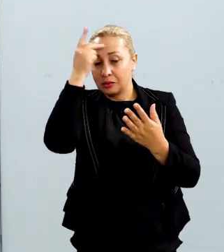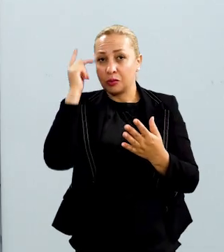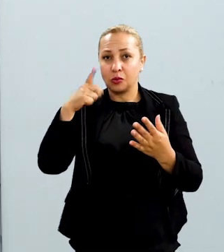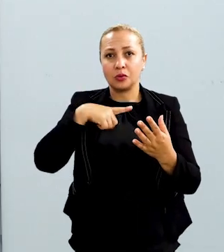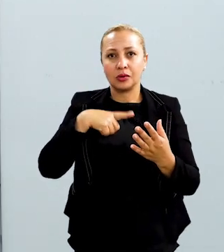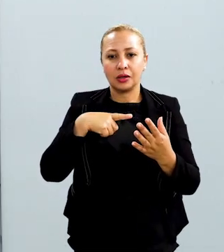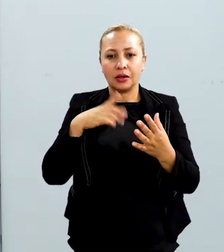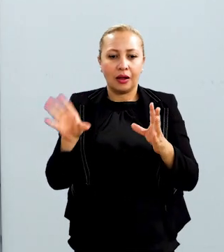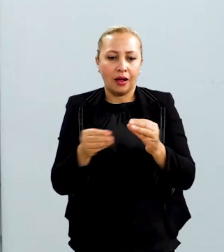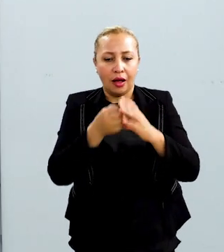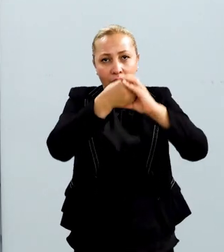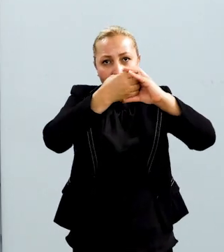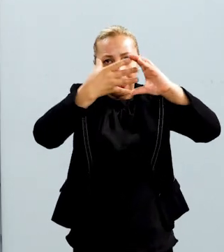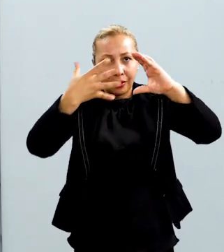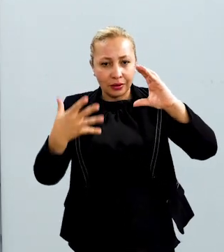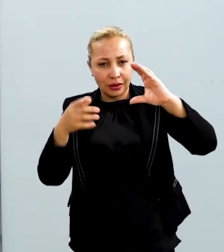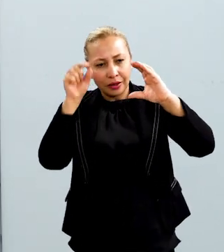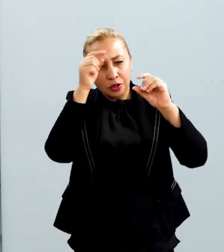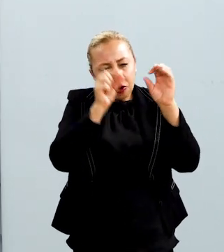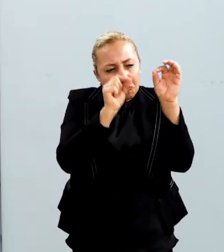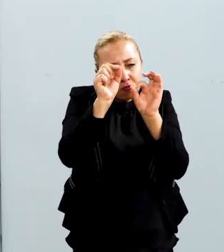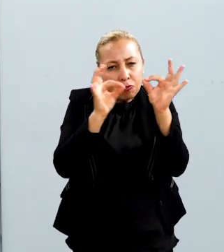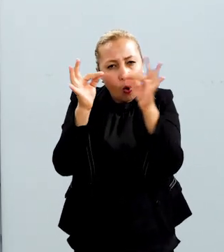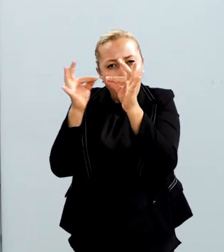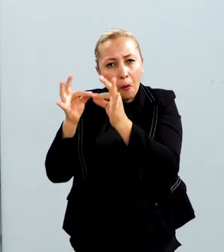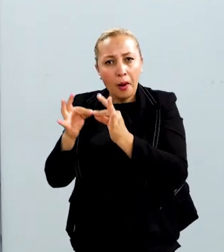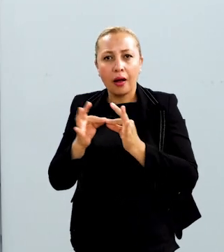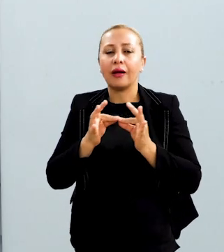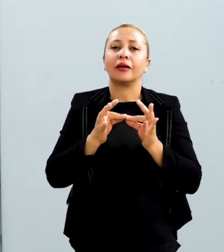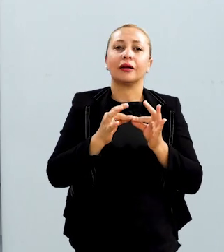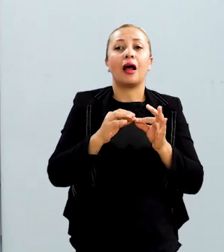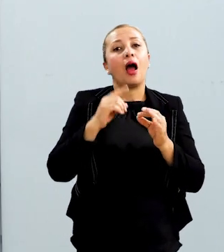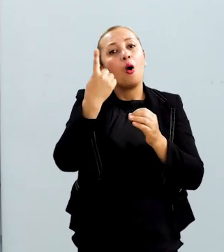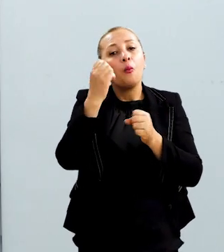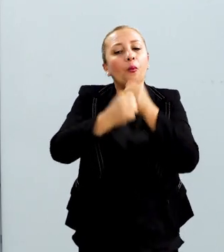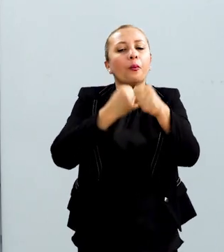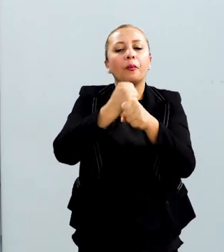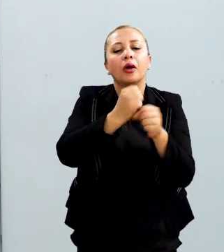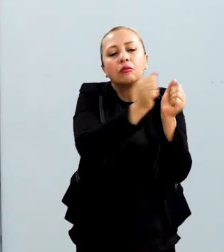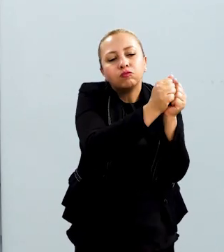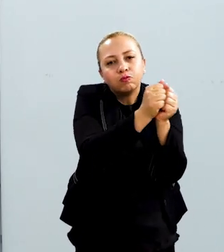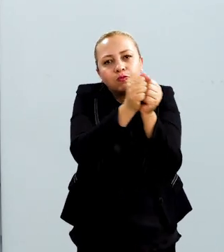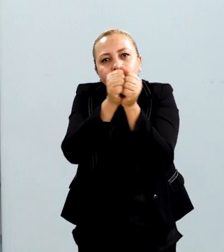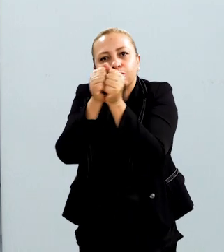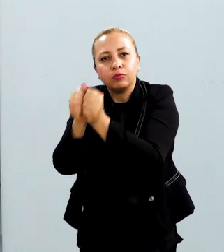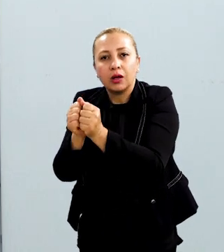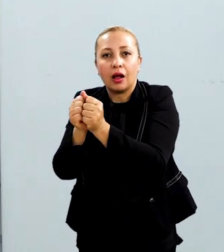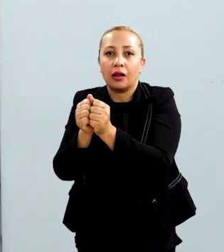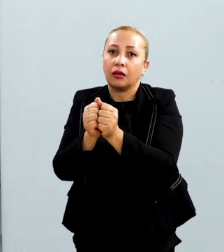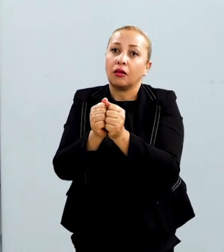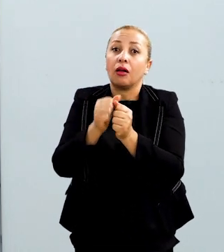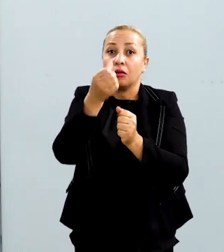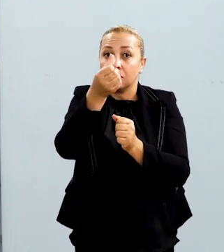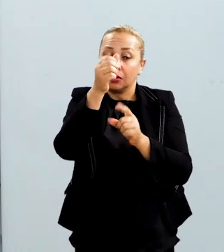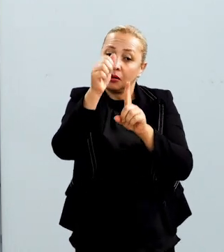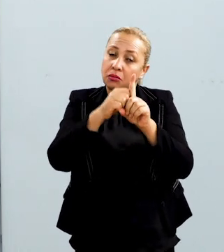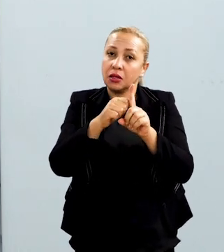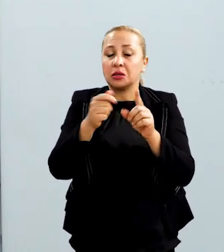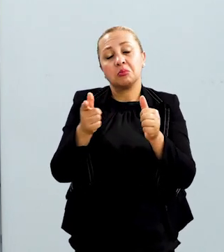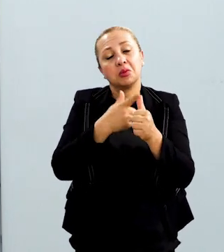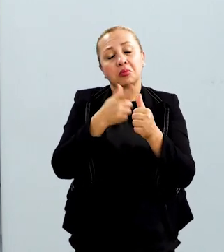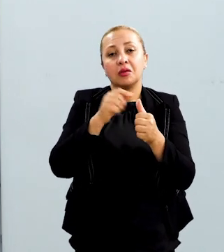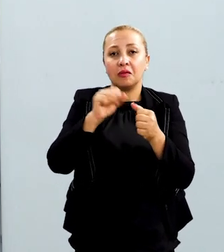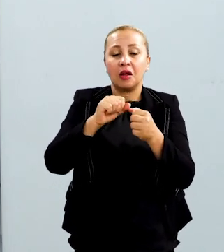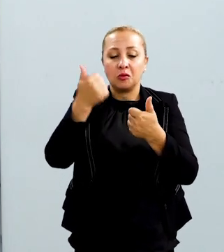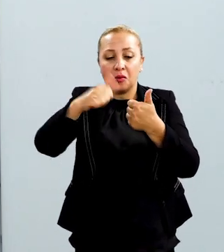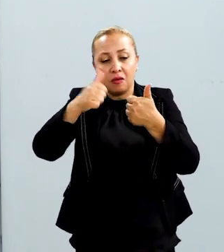Então, esses indivíduos que preenchem esses critérios estão sendo acompanhados durante o período de 1 ano. Durante os 6 primeiros meses, nós fazemos uma